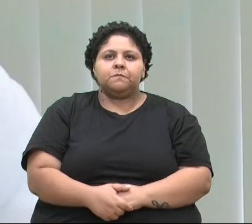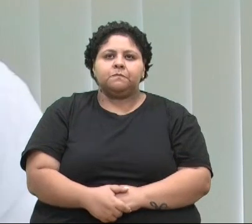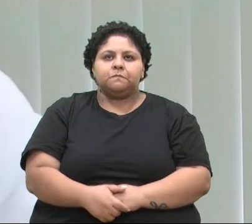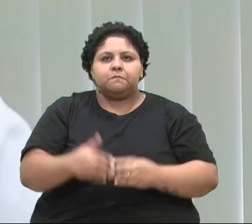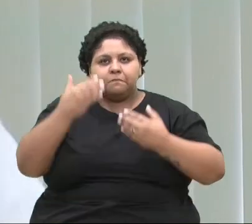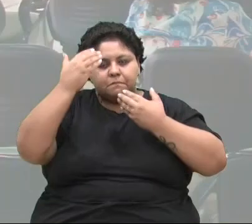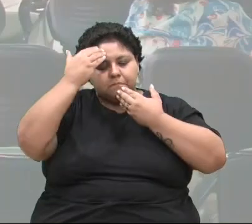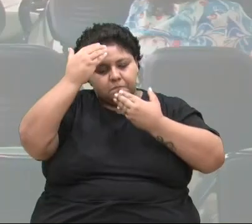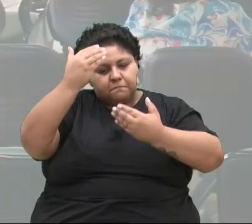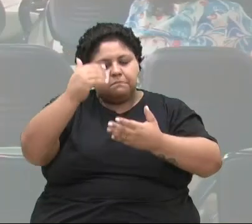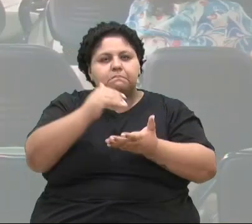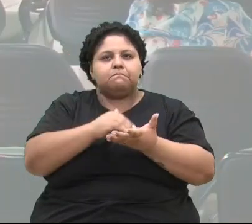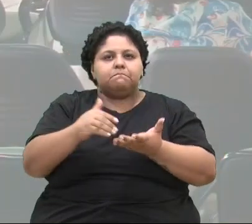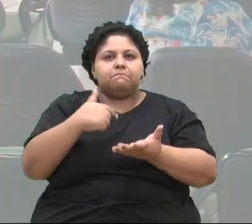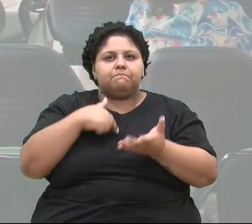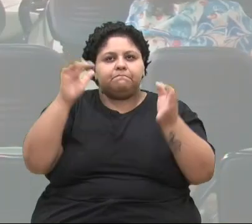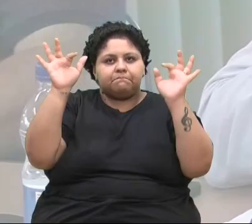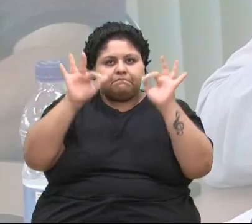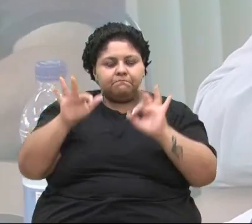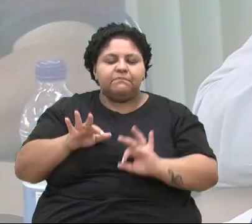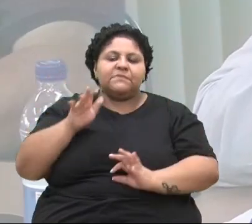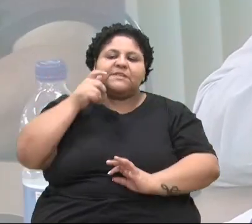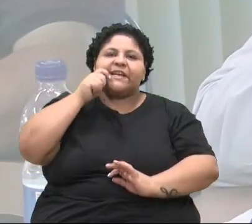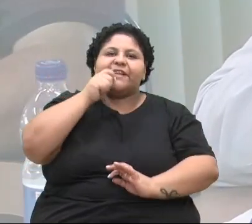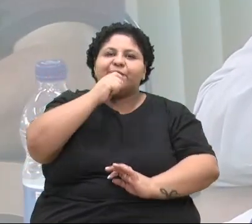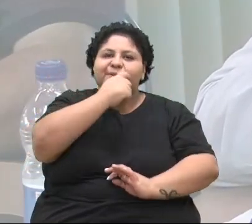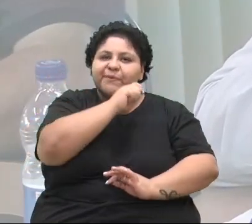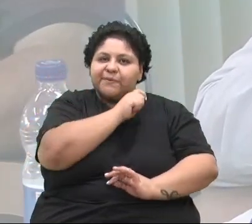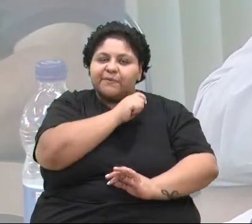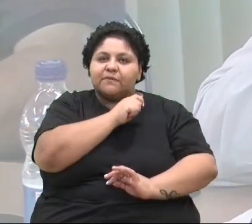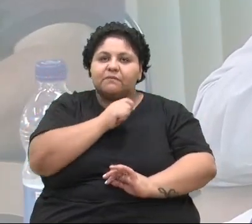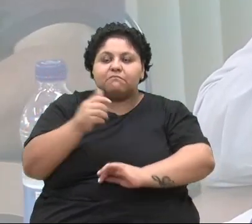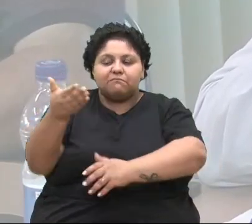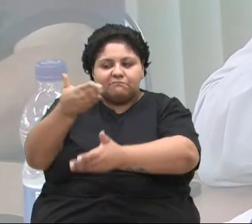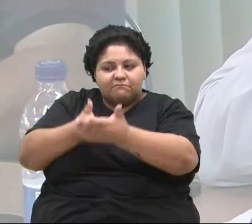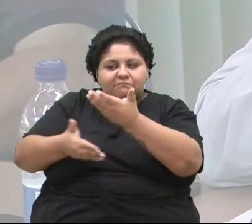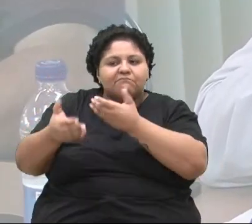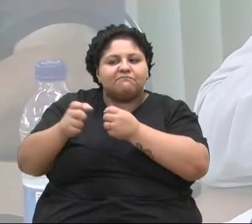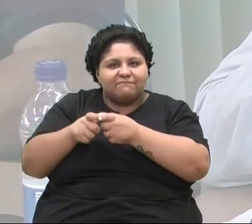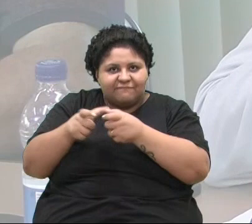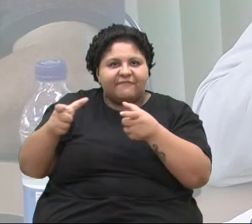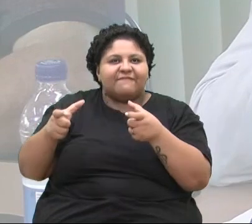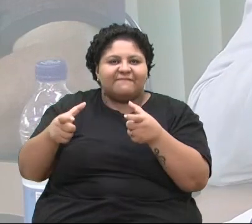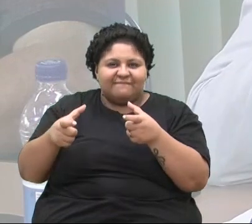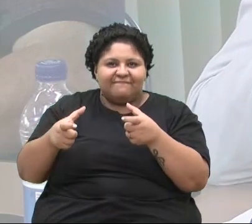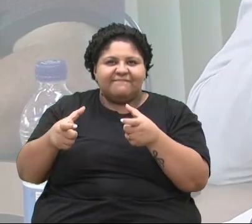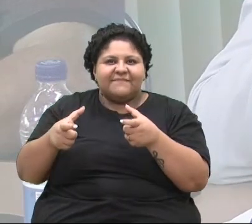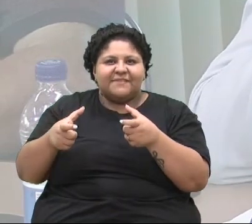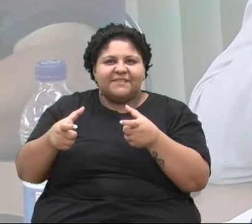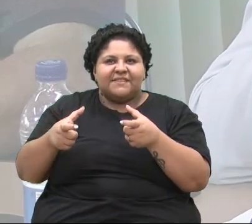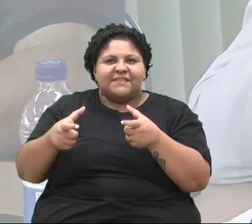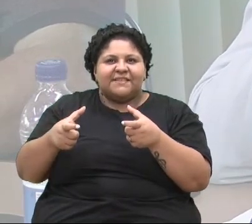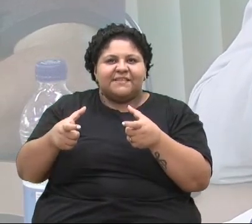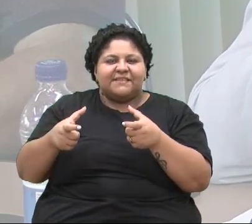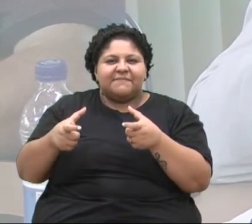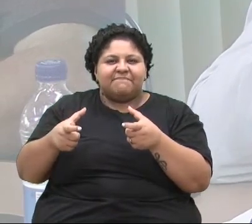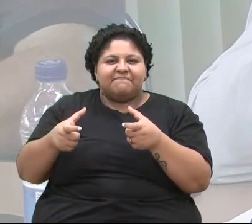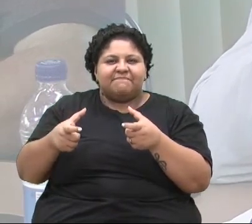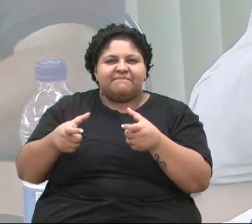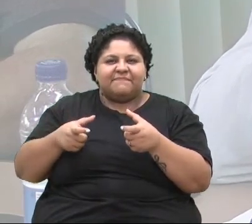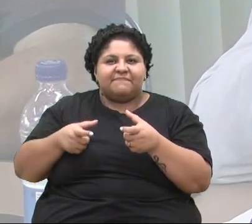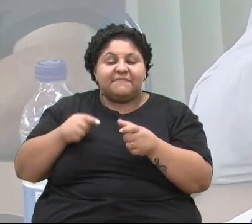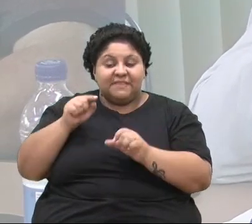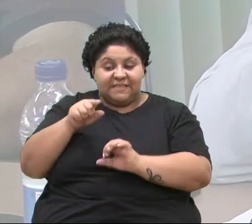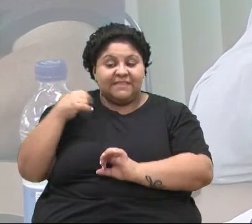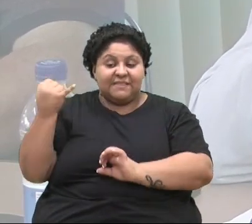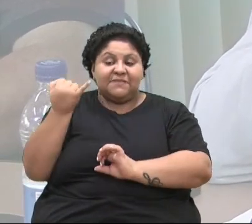Obrigado, secretário. Eu fiquei feliz que a odontologia, o atendimento aumentou de 100 mil, acho, para 150. Isso é